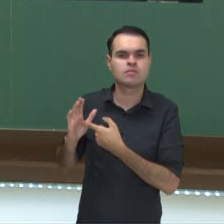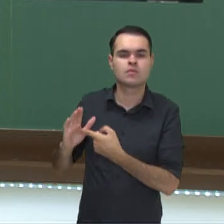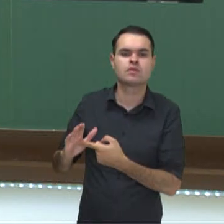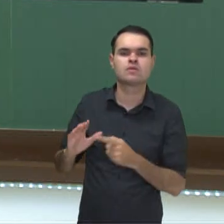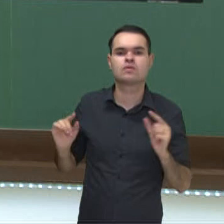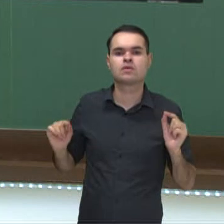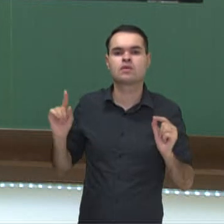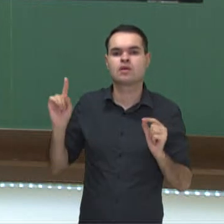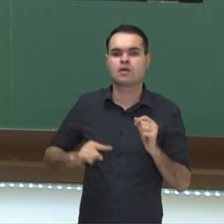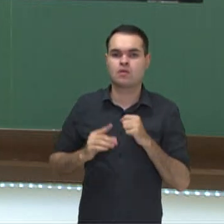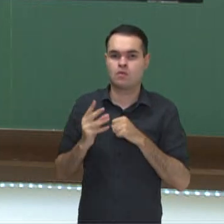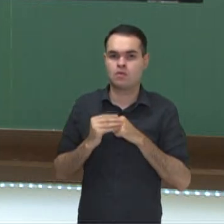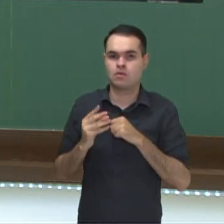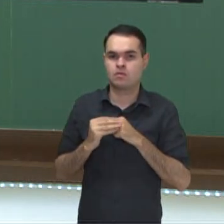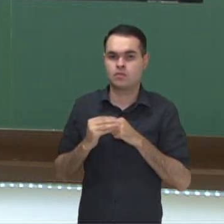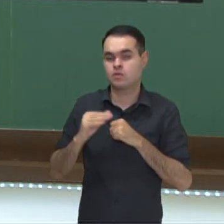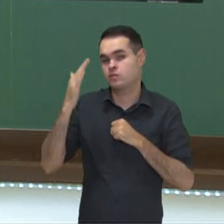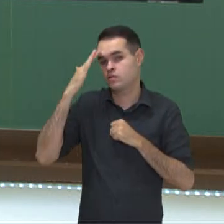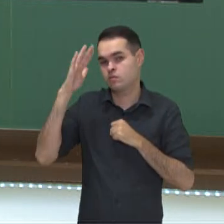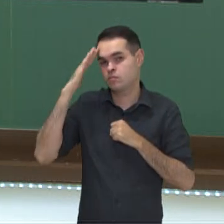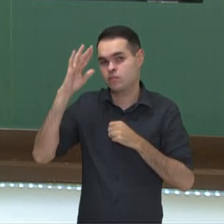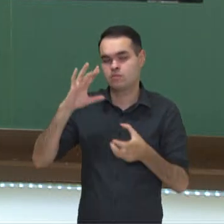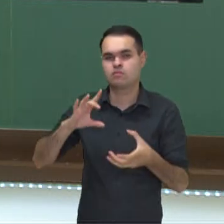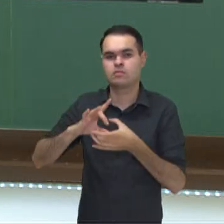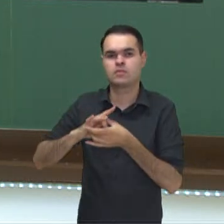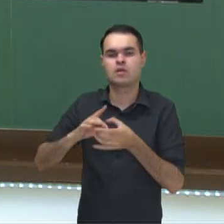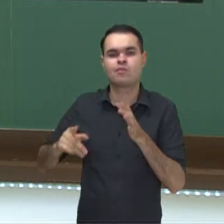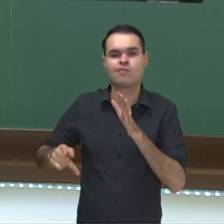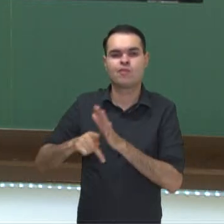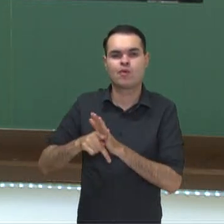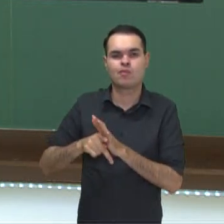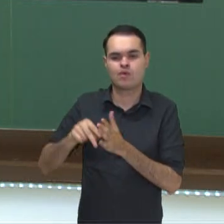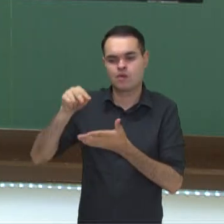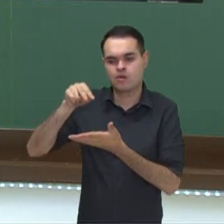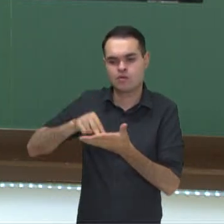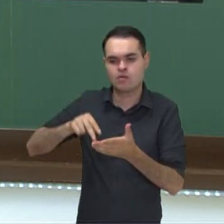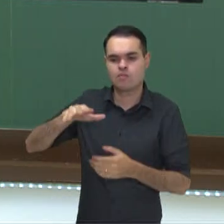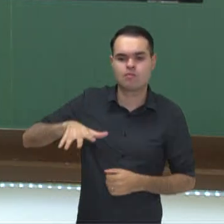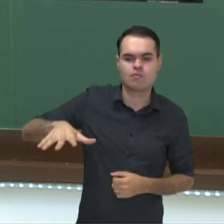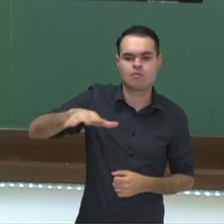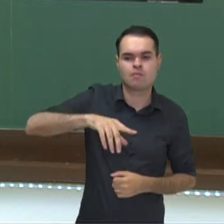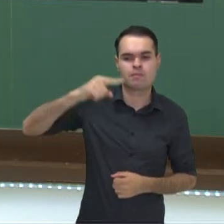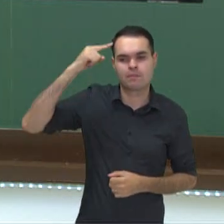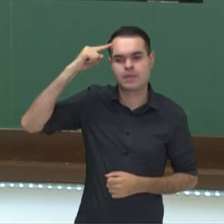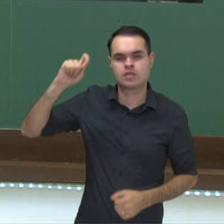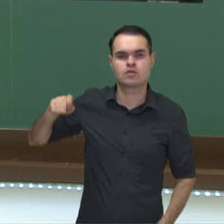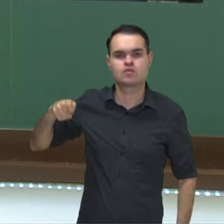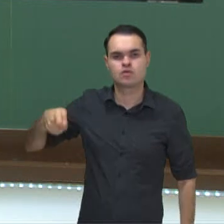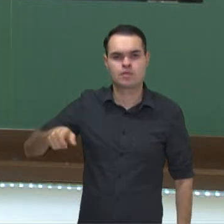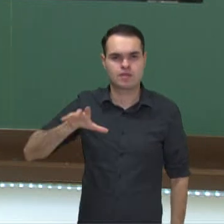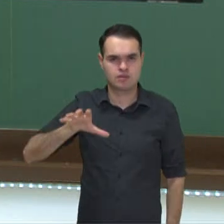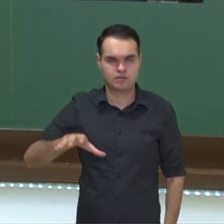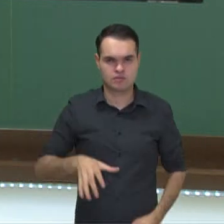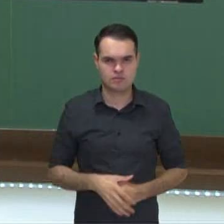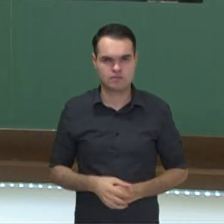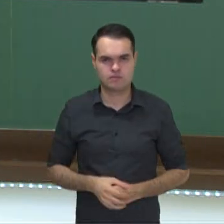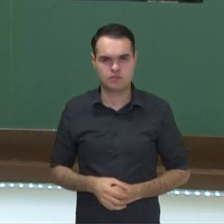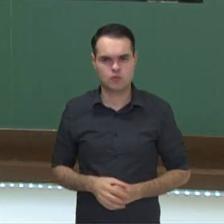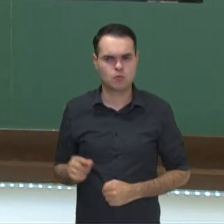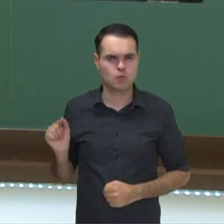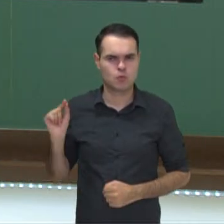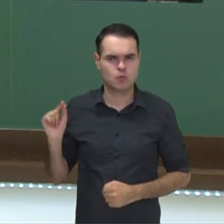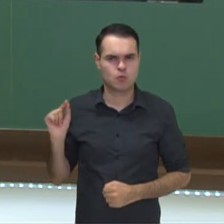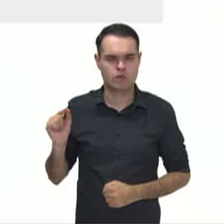um conhecimento, um entendimento que faz parte do leitor, do público. O público pensa daquela forma, sente daquela forma. O